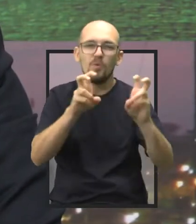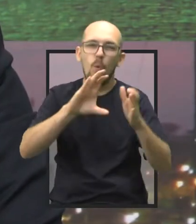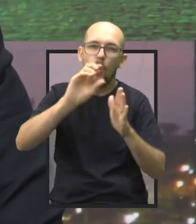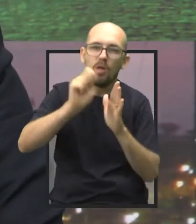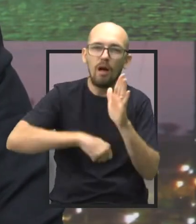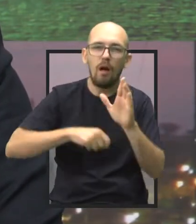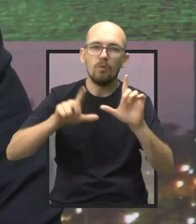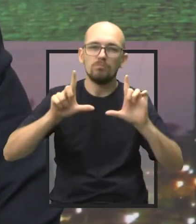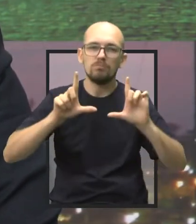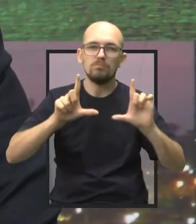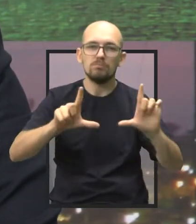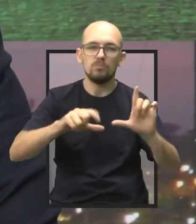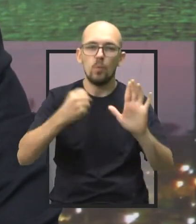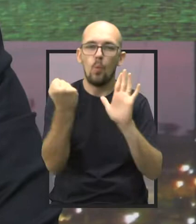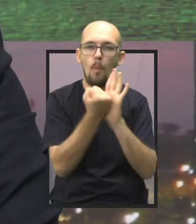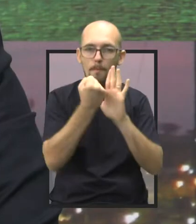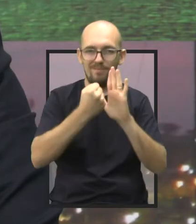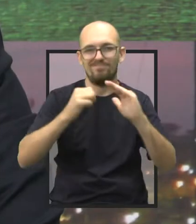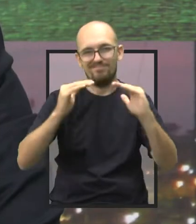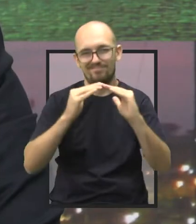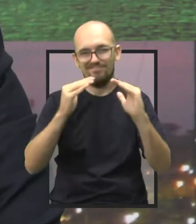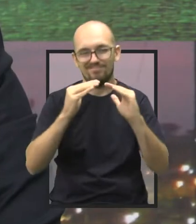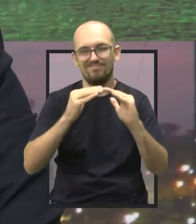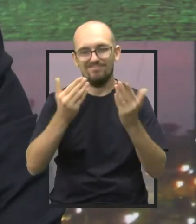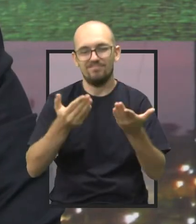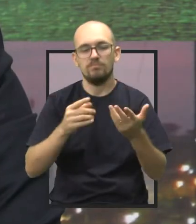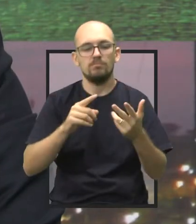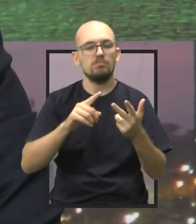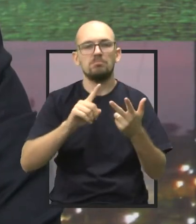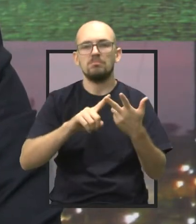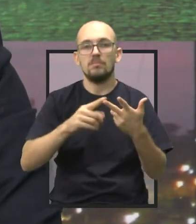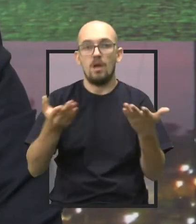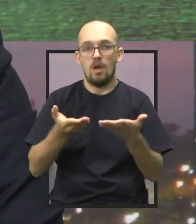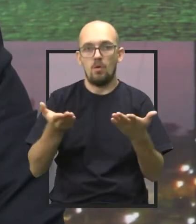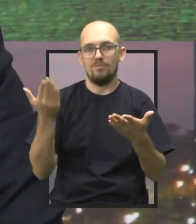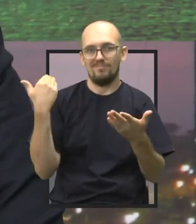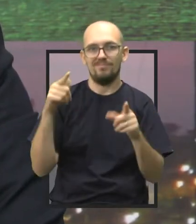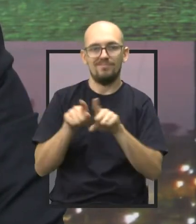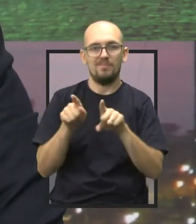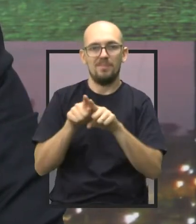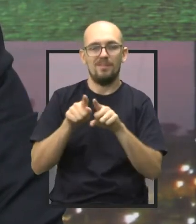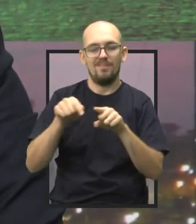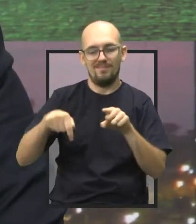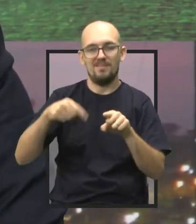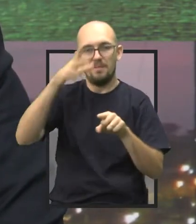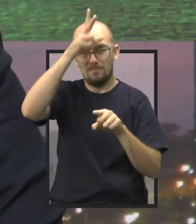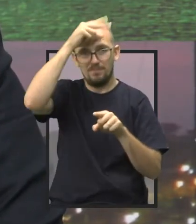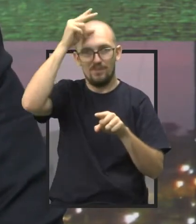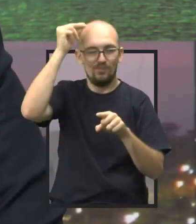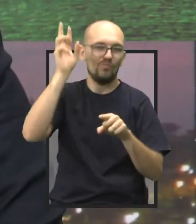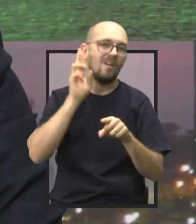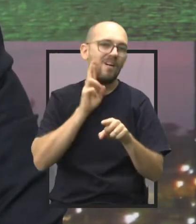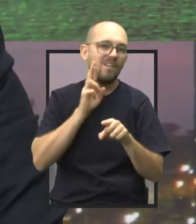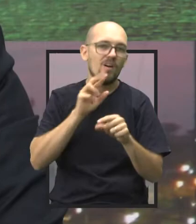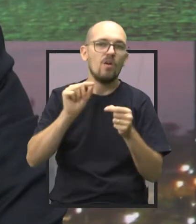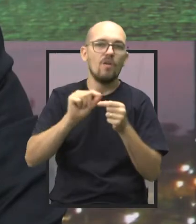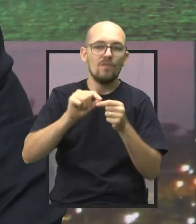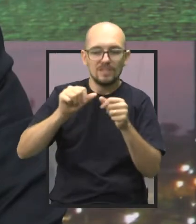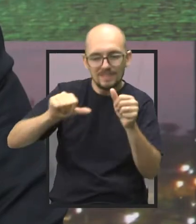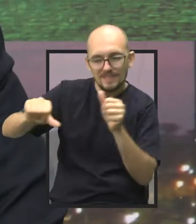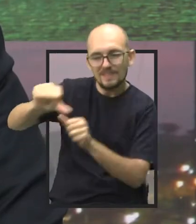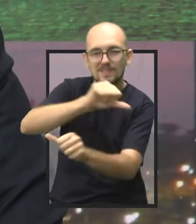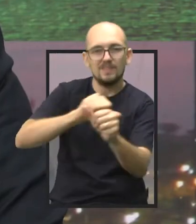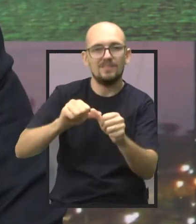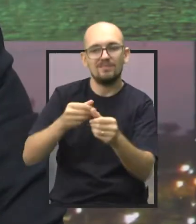escrituras. Também a gente fez agora recentemente, no governo Rafael, toda a regulação fundiária do bairro